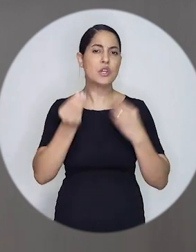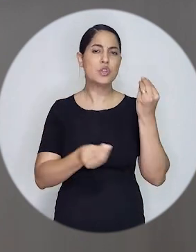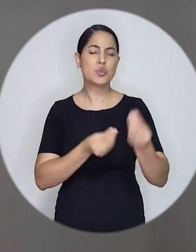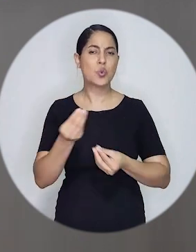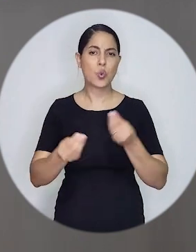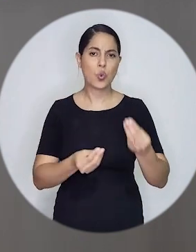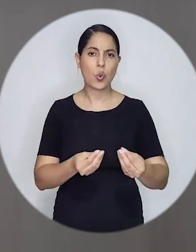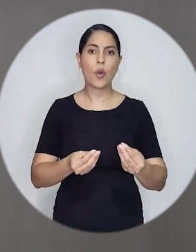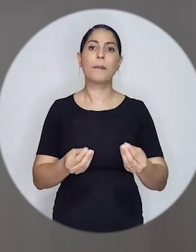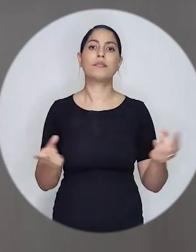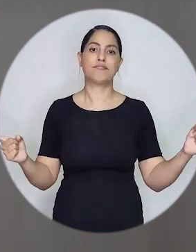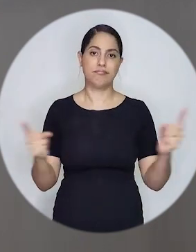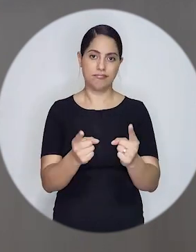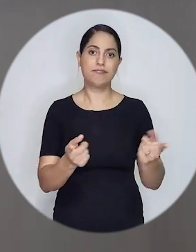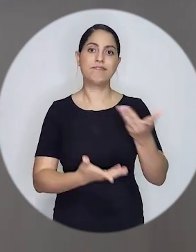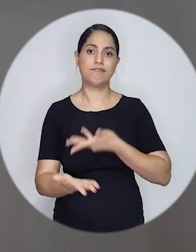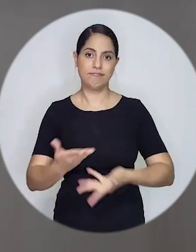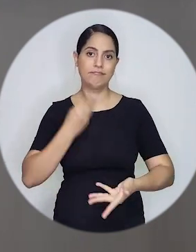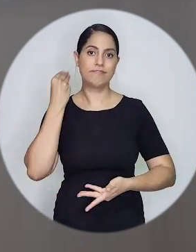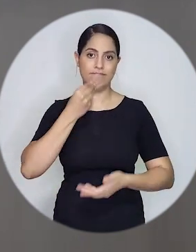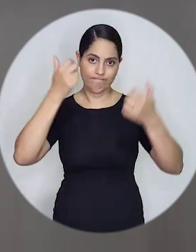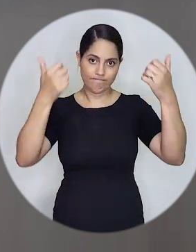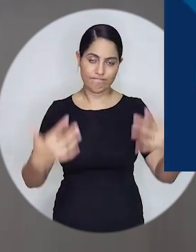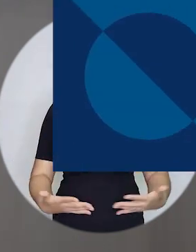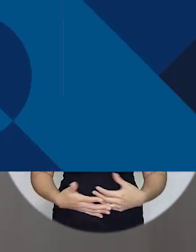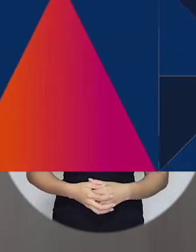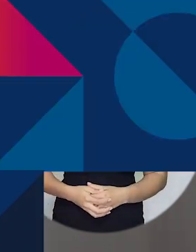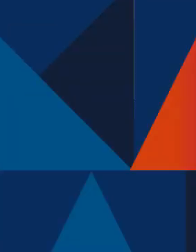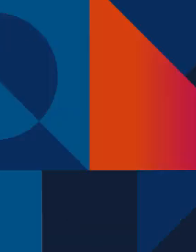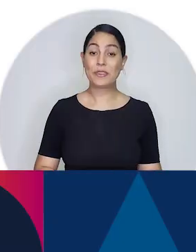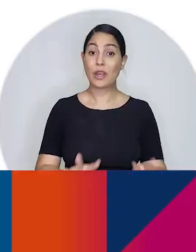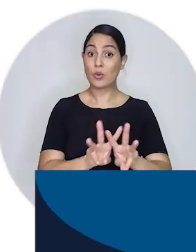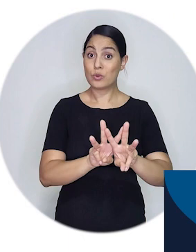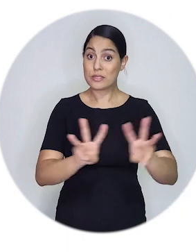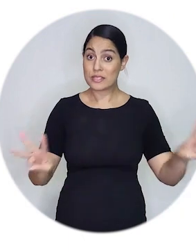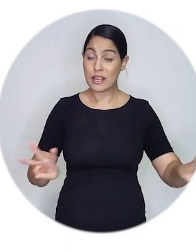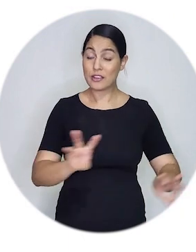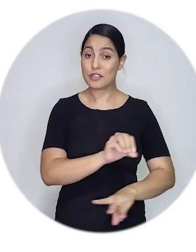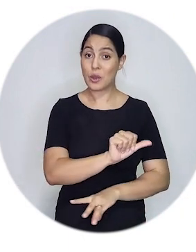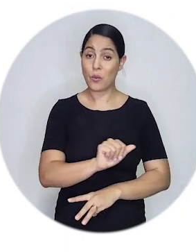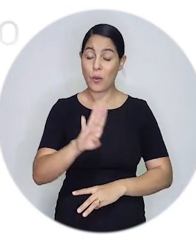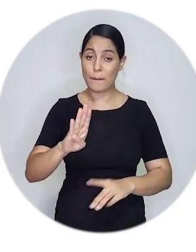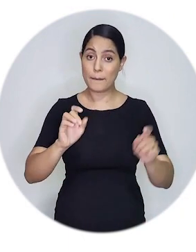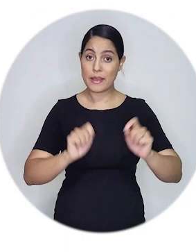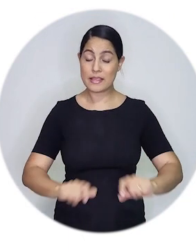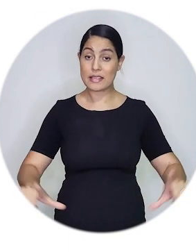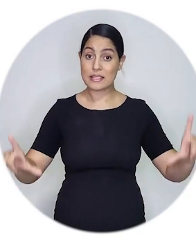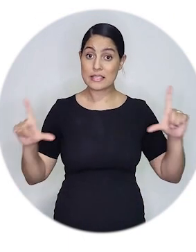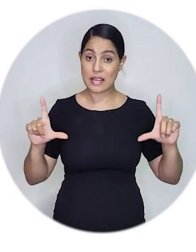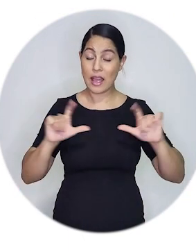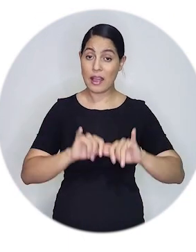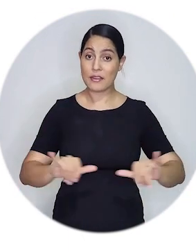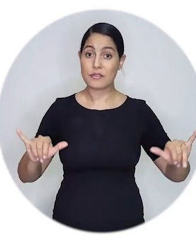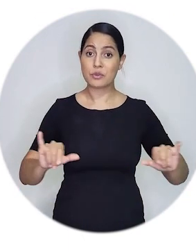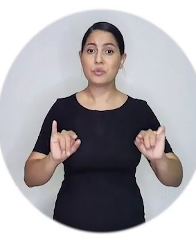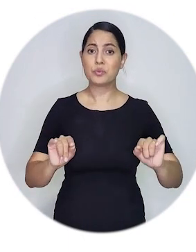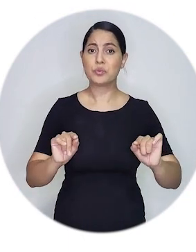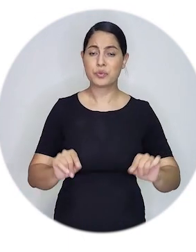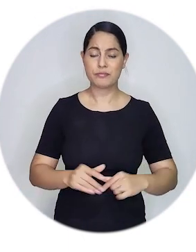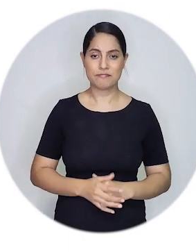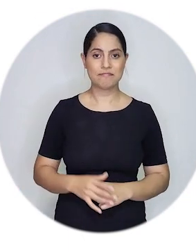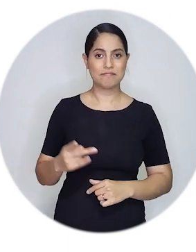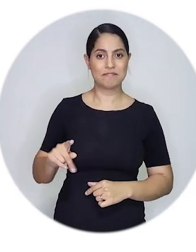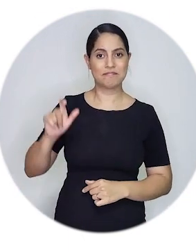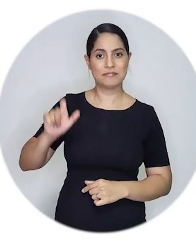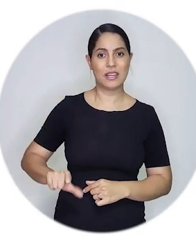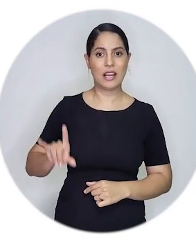no Estado e as dificuldades enfrentadas na realidade local. O assunto foi destaque no site da OAB. O diretor-tesoureiro